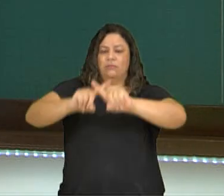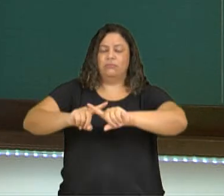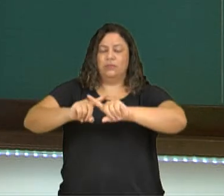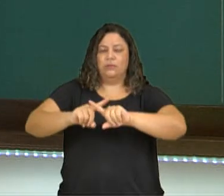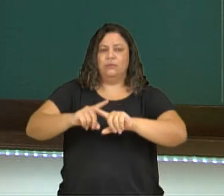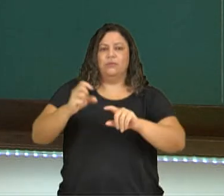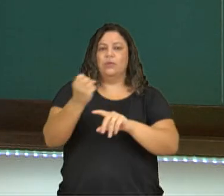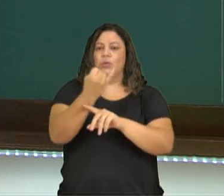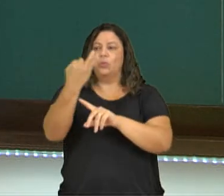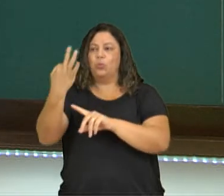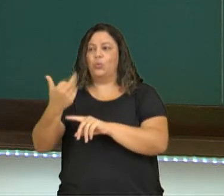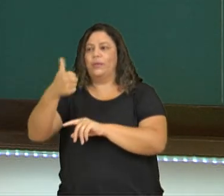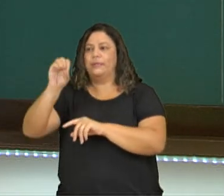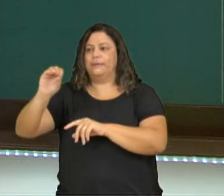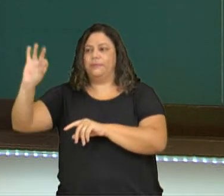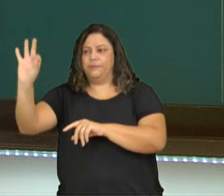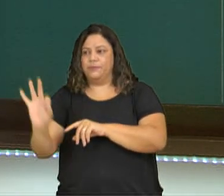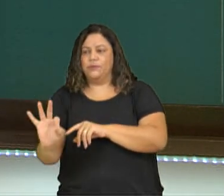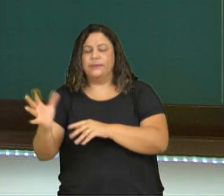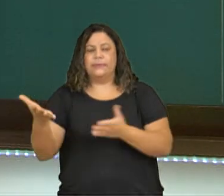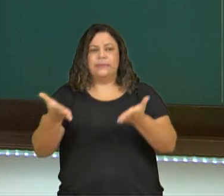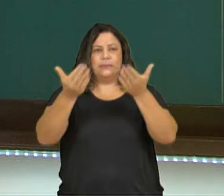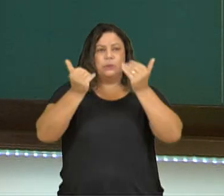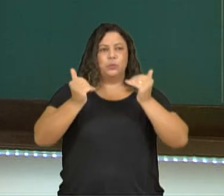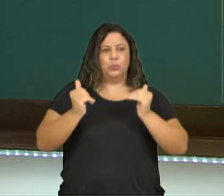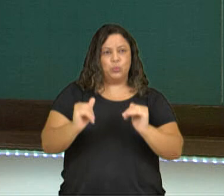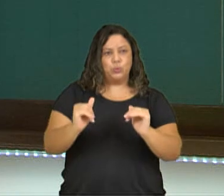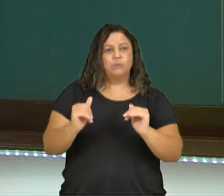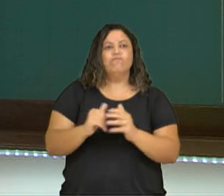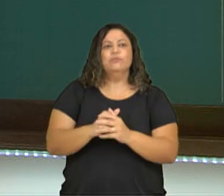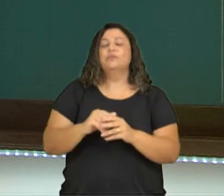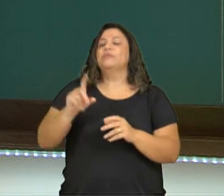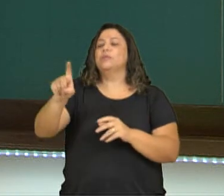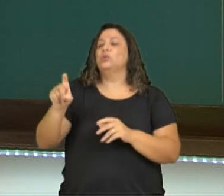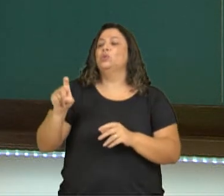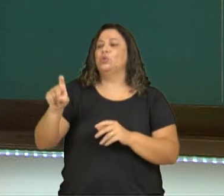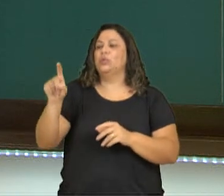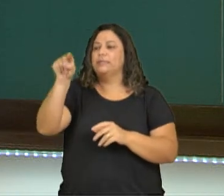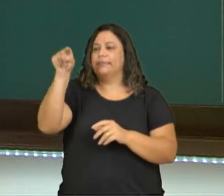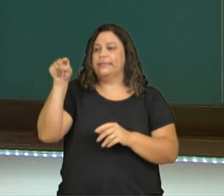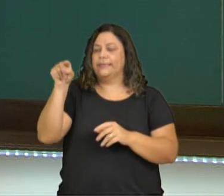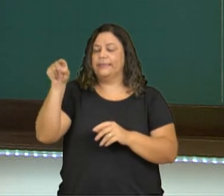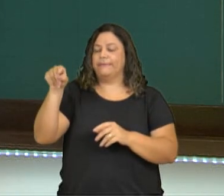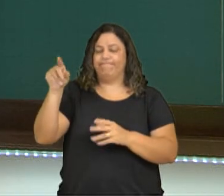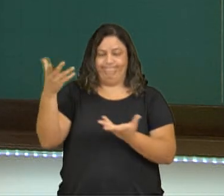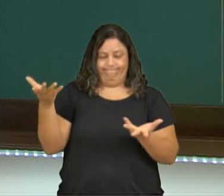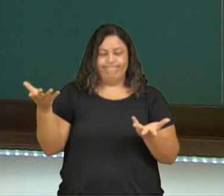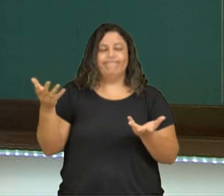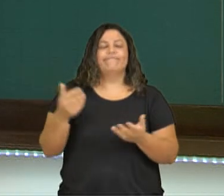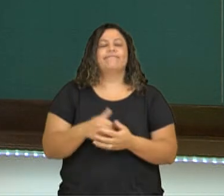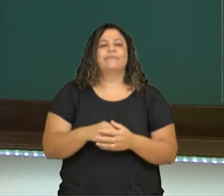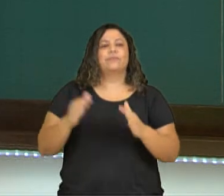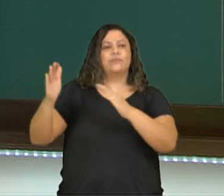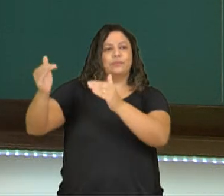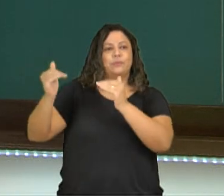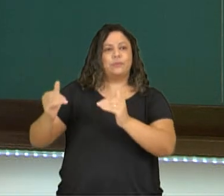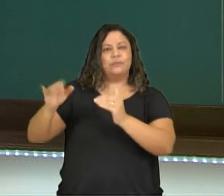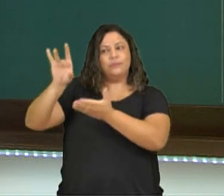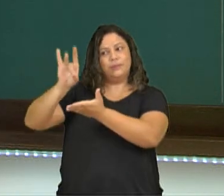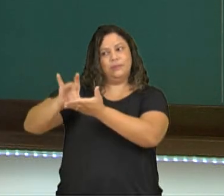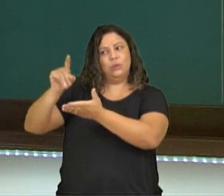esperada equivale a 100% de rendimento e a quantidade obtida vai me dar o valor real, tá certo? De rendimento da